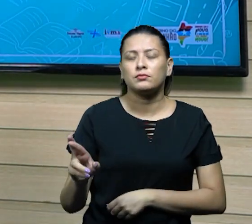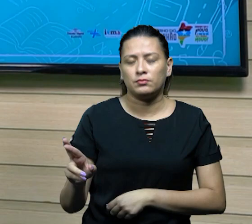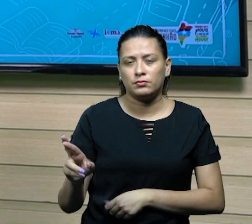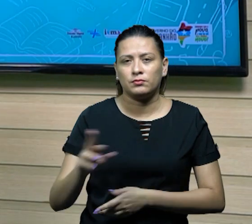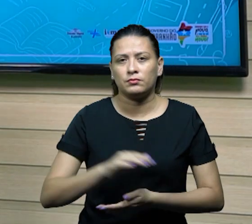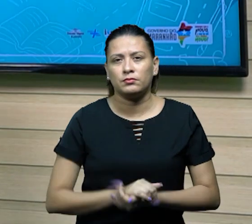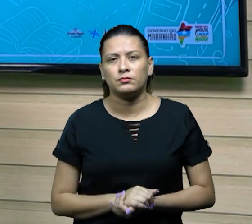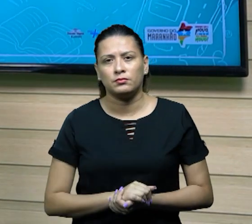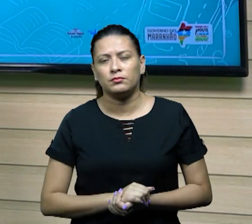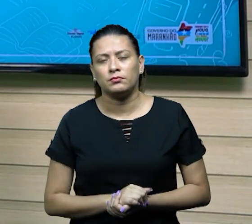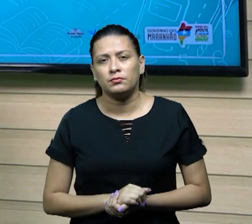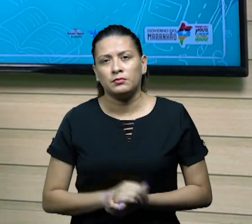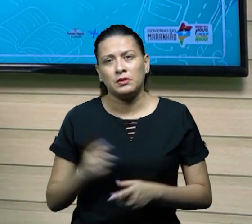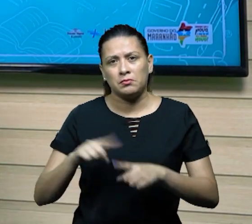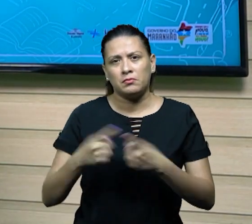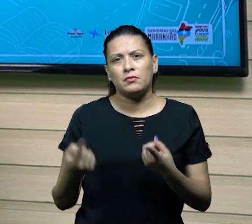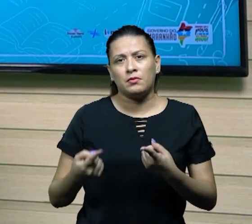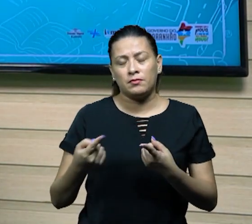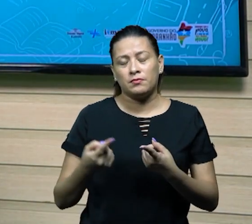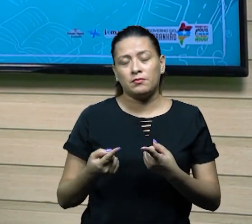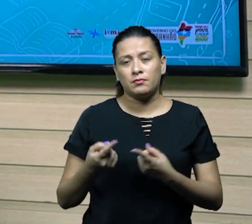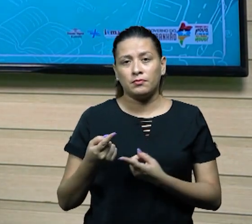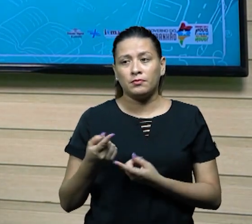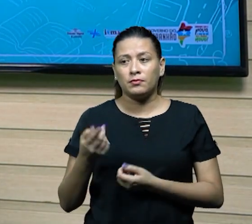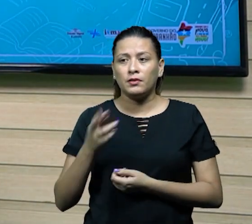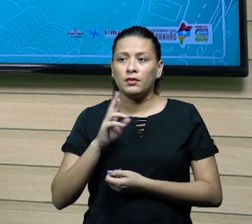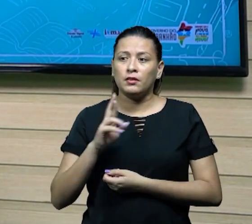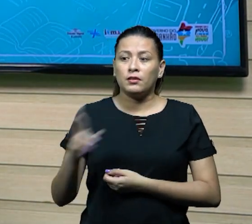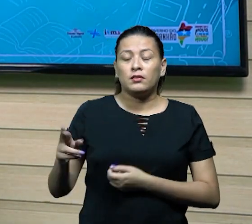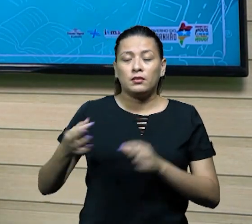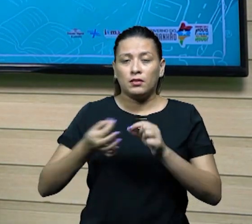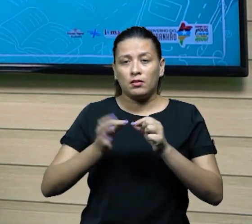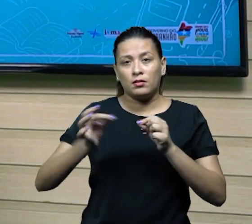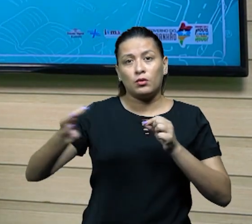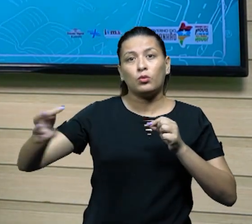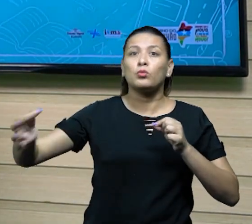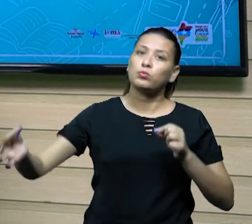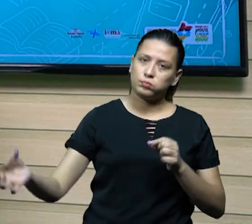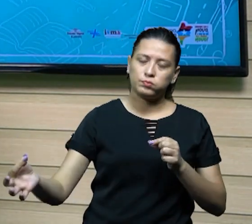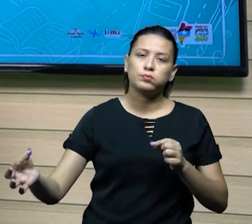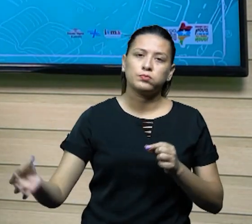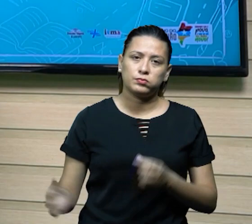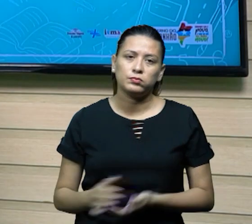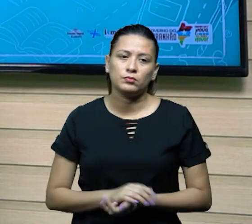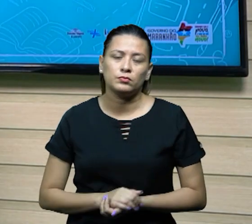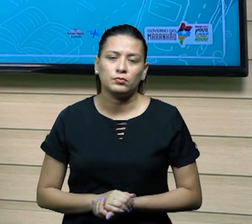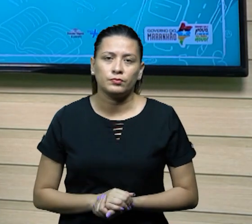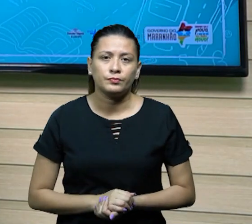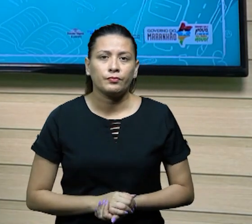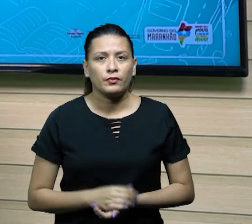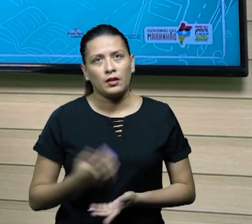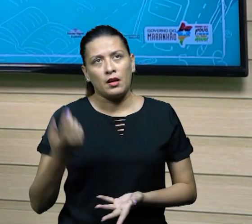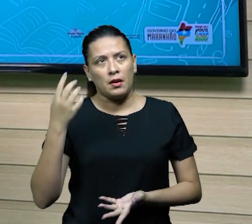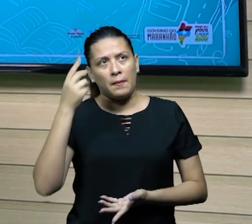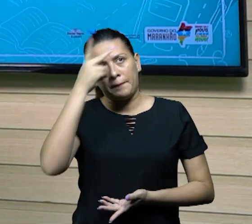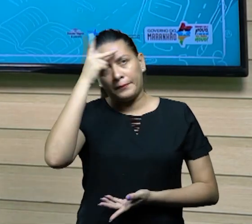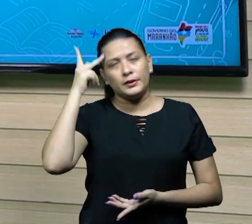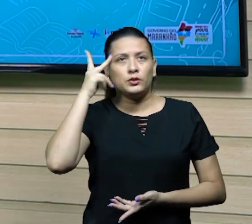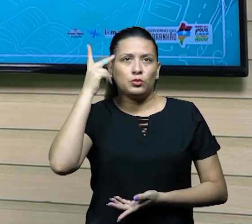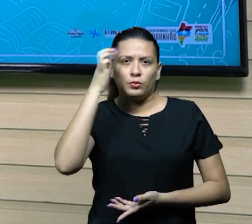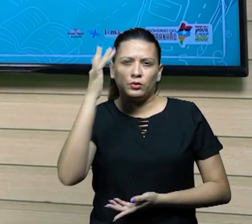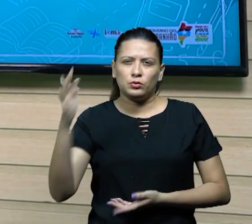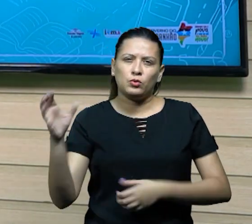resultados. E esses resultados, normalmente, eles não são a curto prazo, eles são a longo prazo. Vamos lá. Muitas pessoas sonham com curso